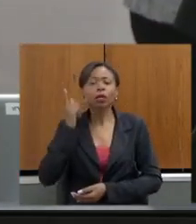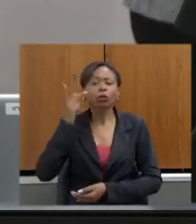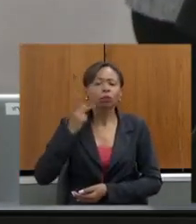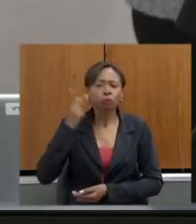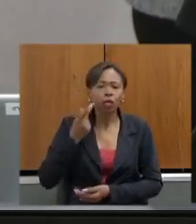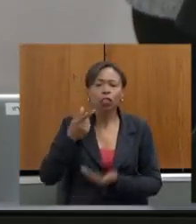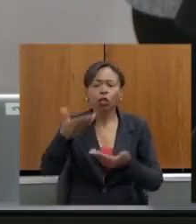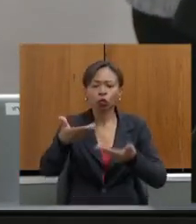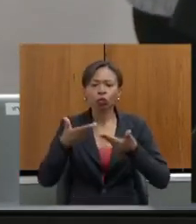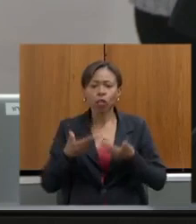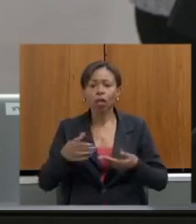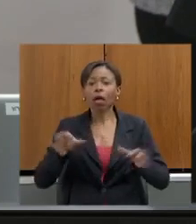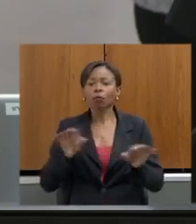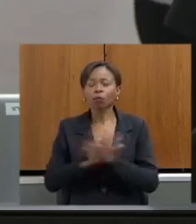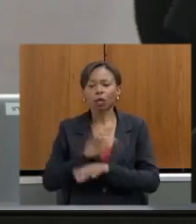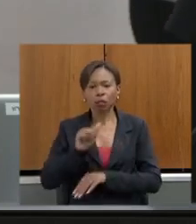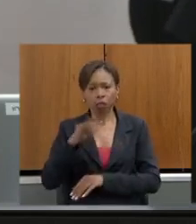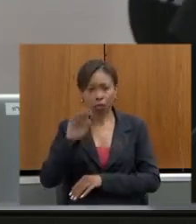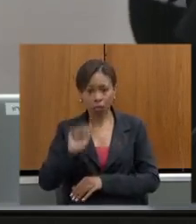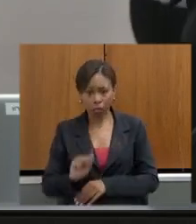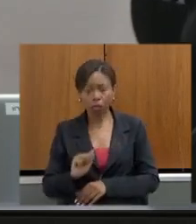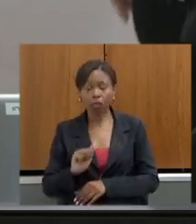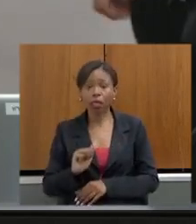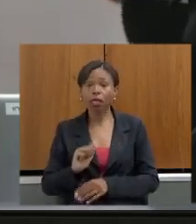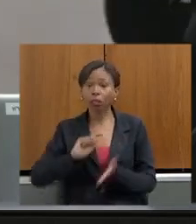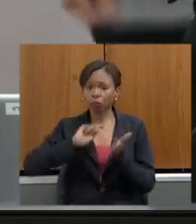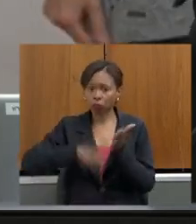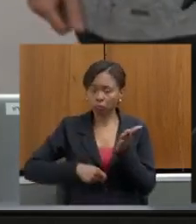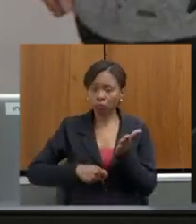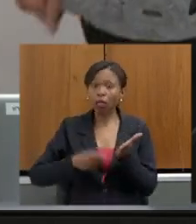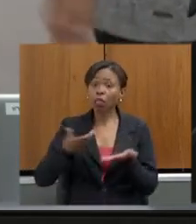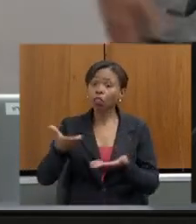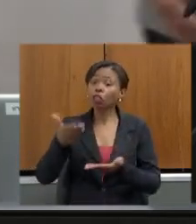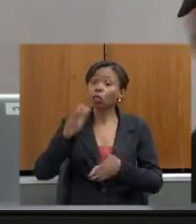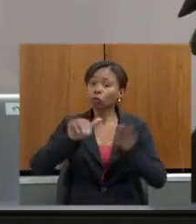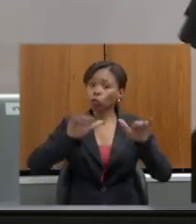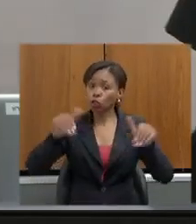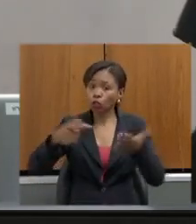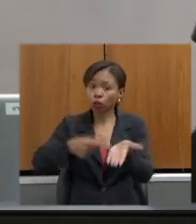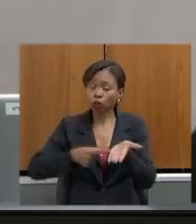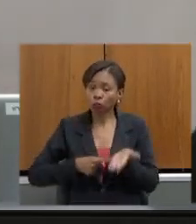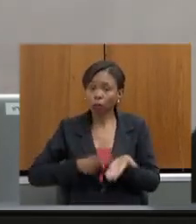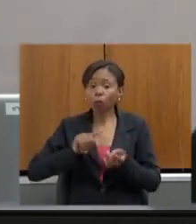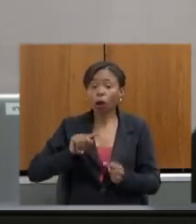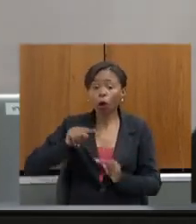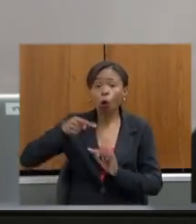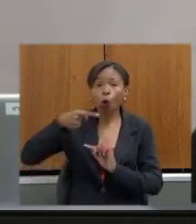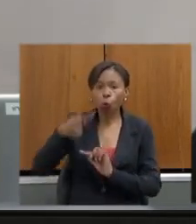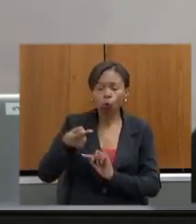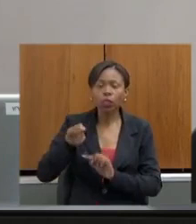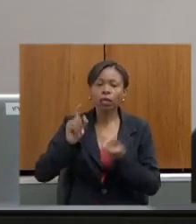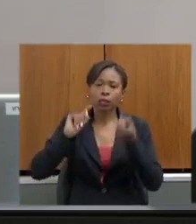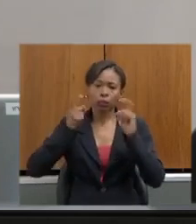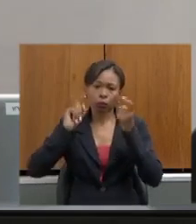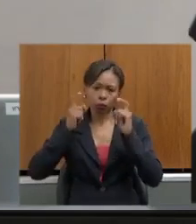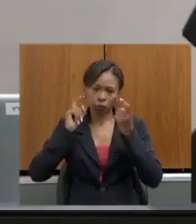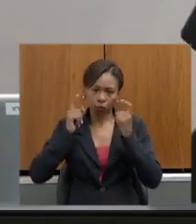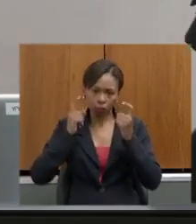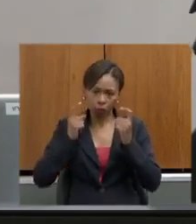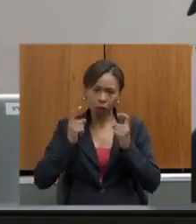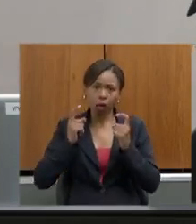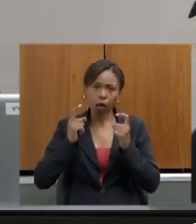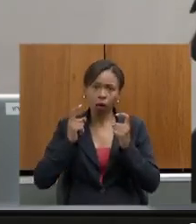dos convidados determinam a fatura da ata e convoca os deputados e deputadas para próxima reunião